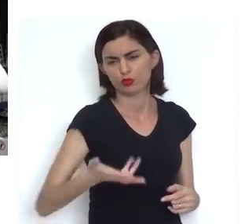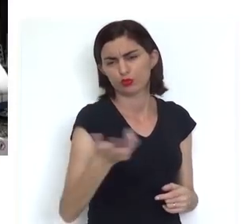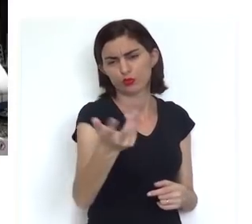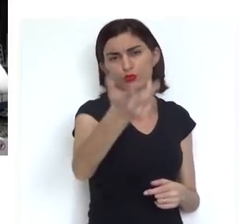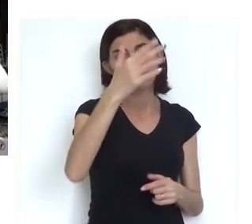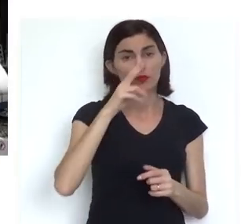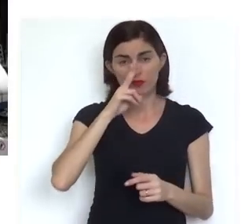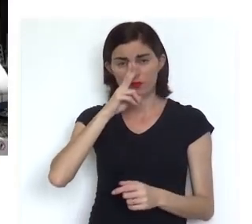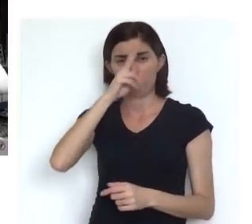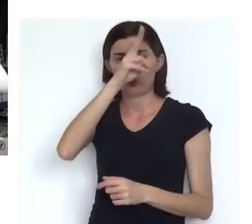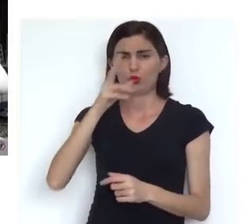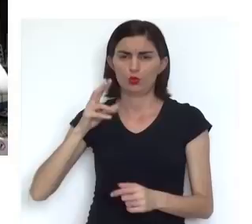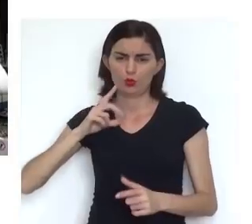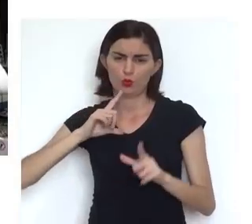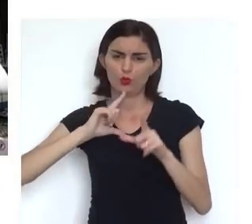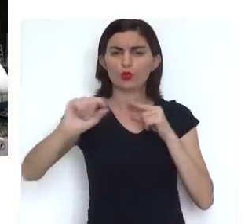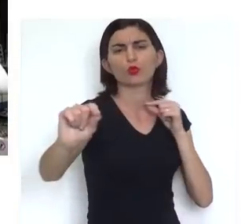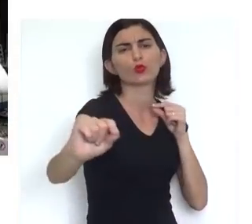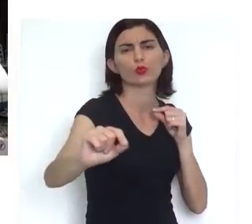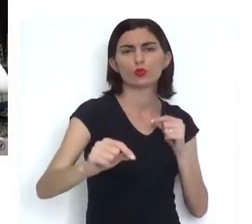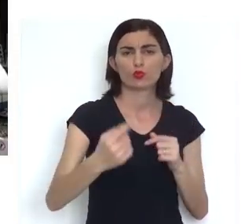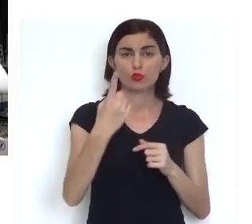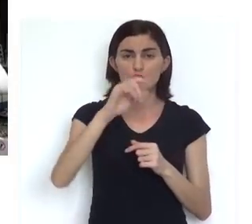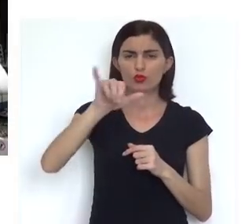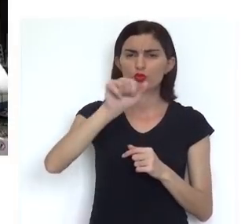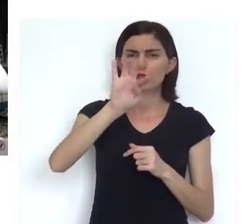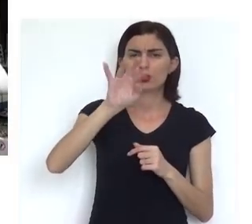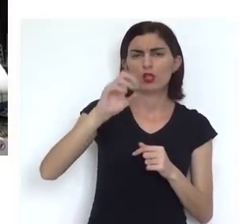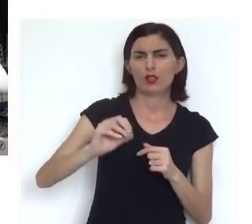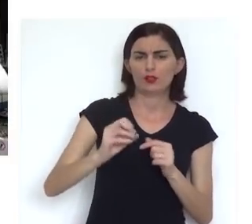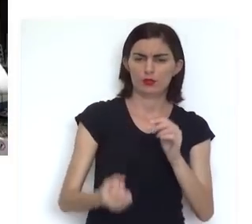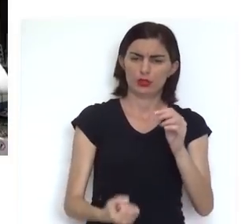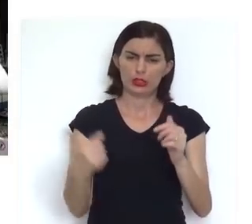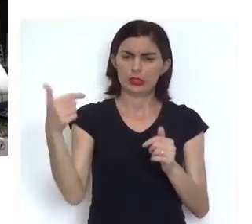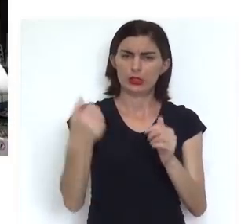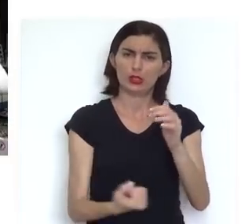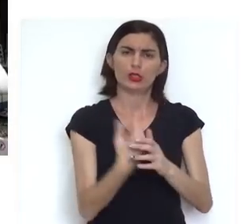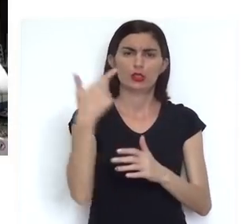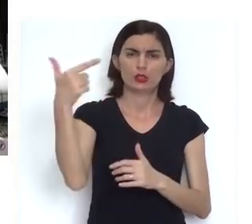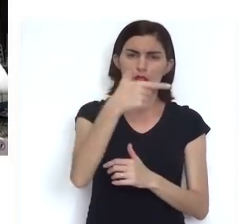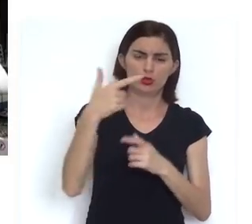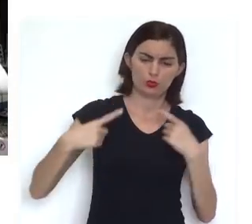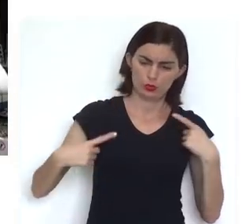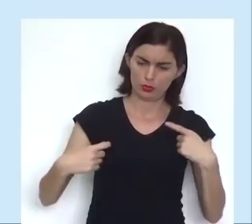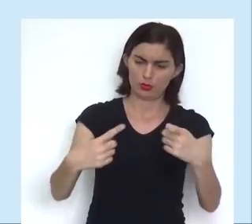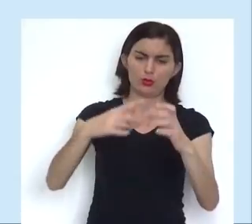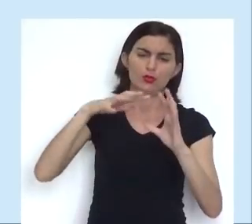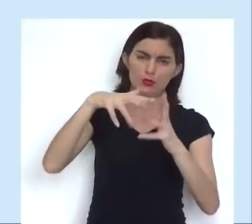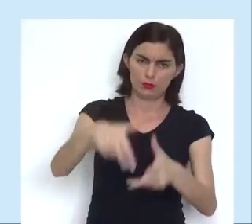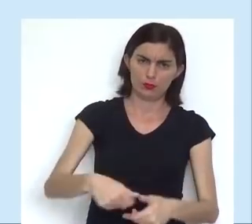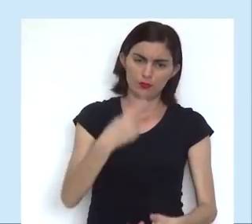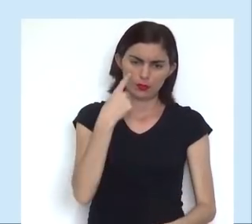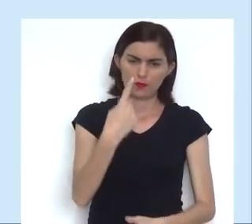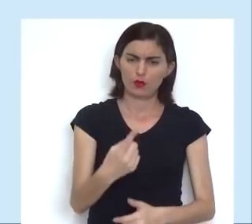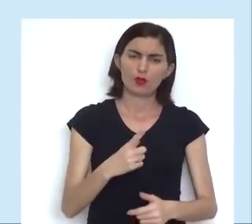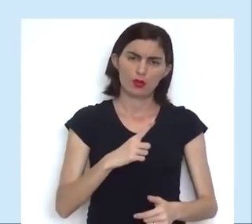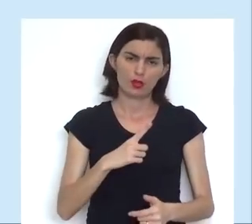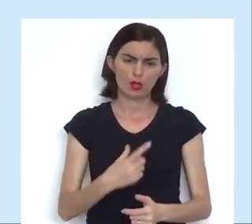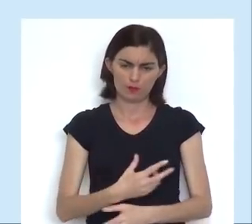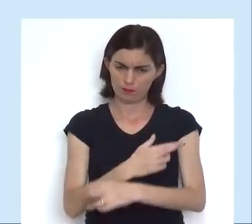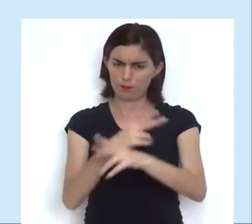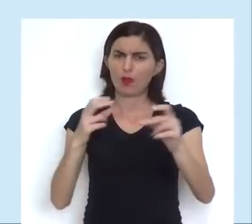é uma velocidade muito alta. É uma velocidade equivalente a um jato aí, criado na Segunda Guerra Mundial. Tá? Então, vocês veem que existe